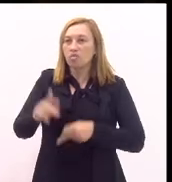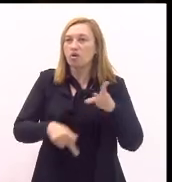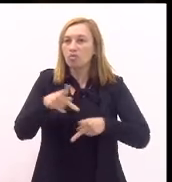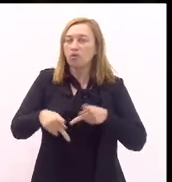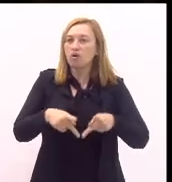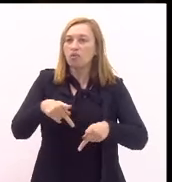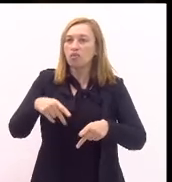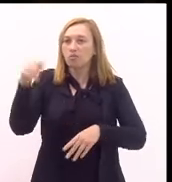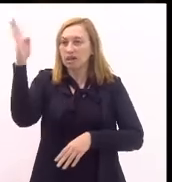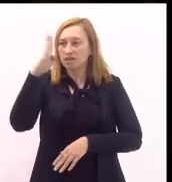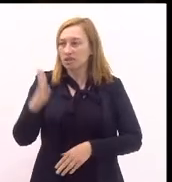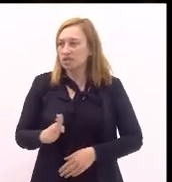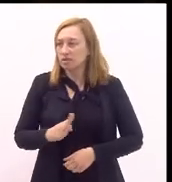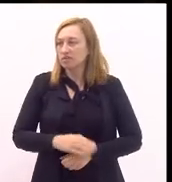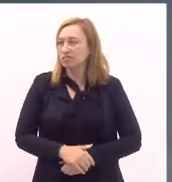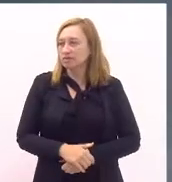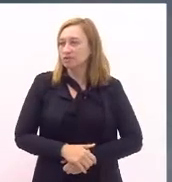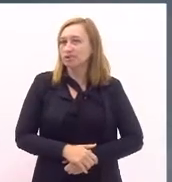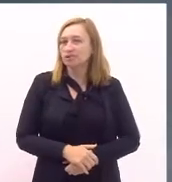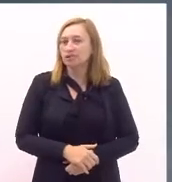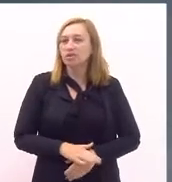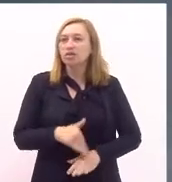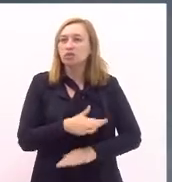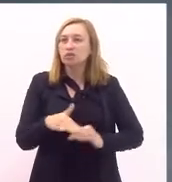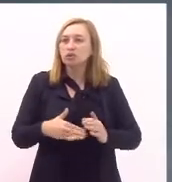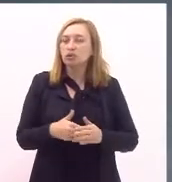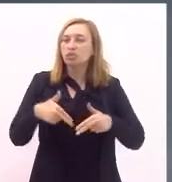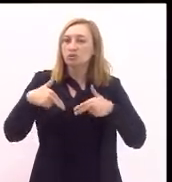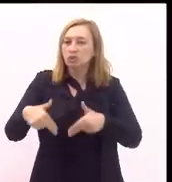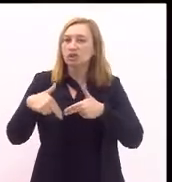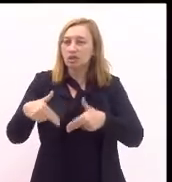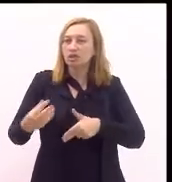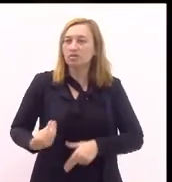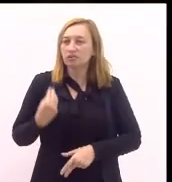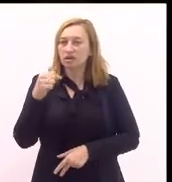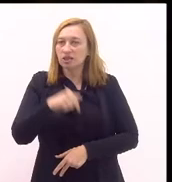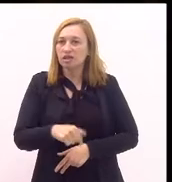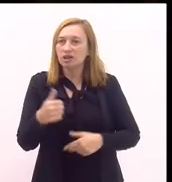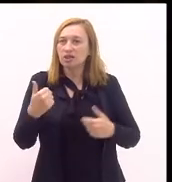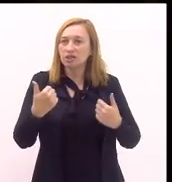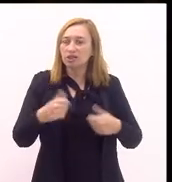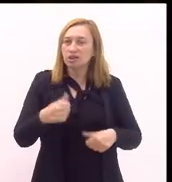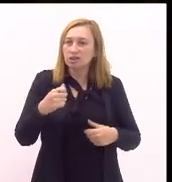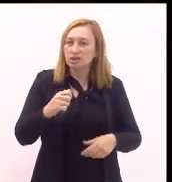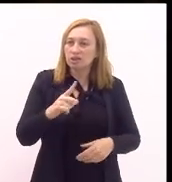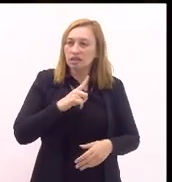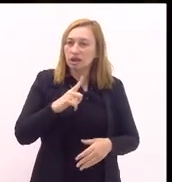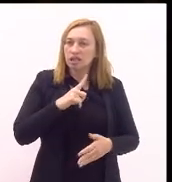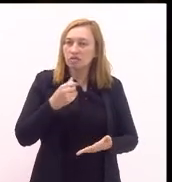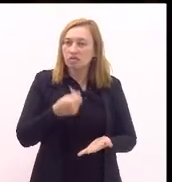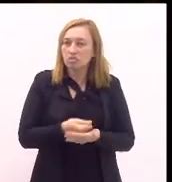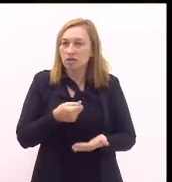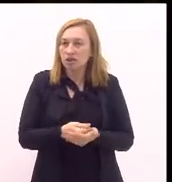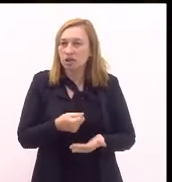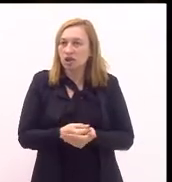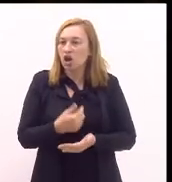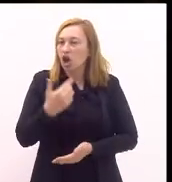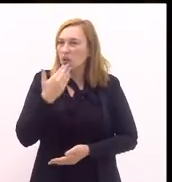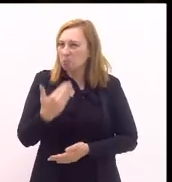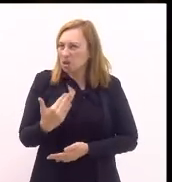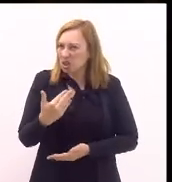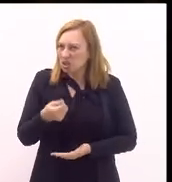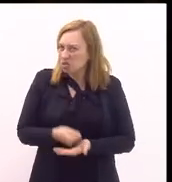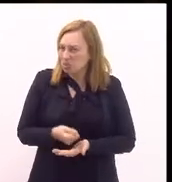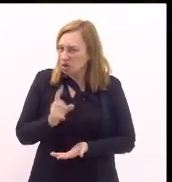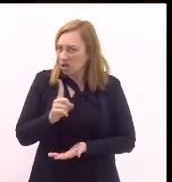brasileiro como todo militante que tá aqui tem essa obrigação eu não tô pedindo